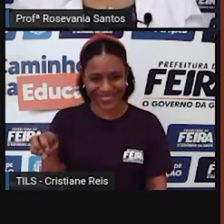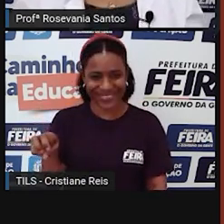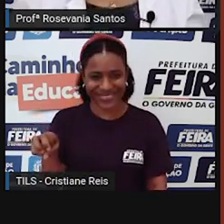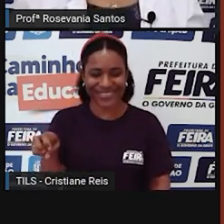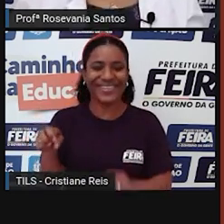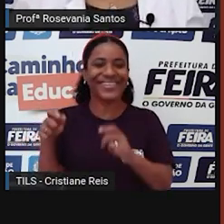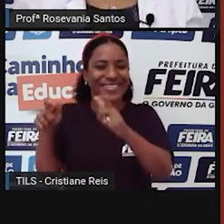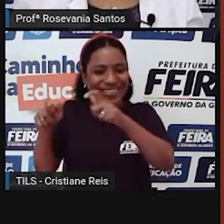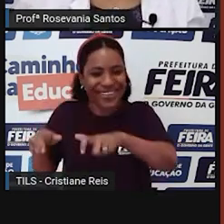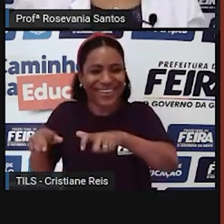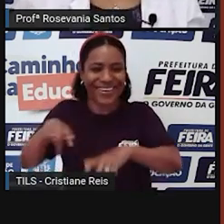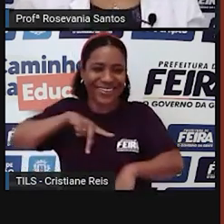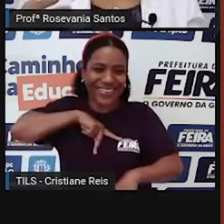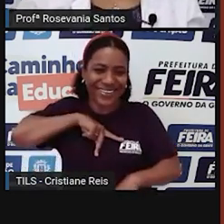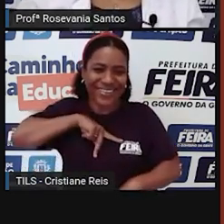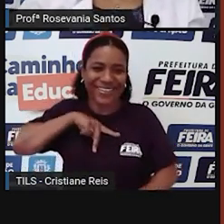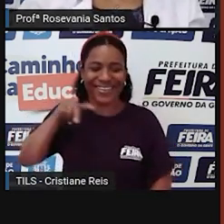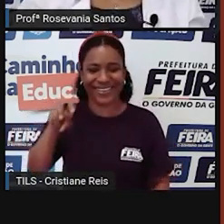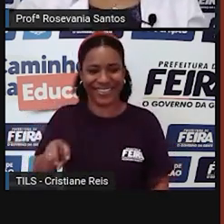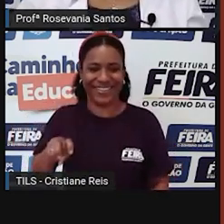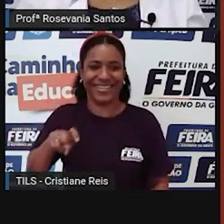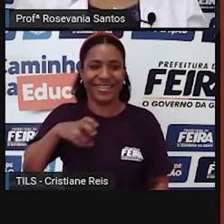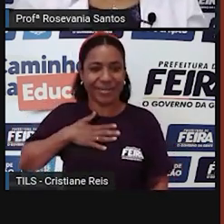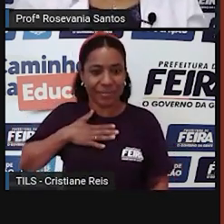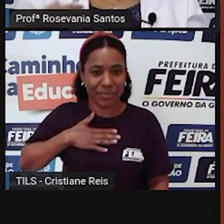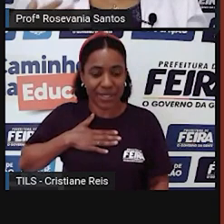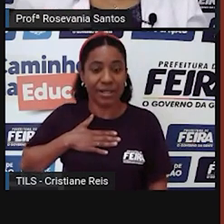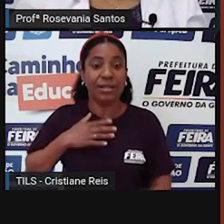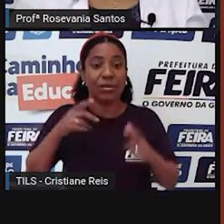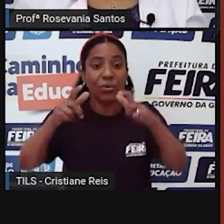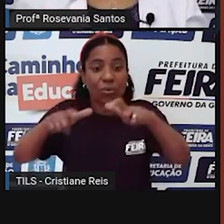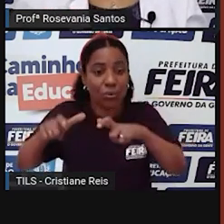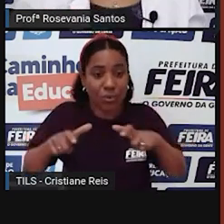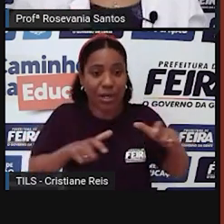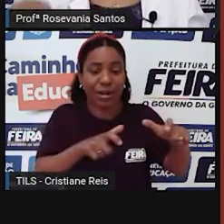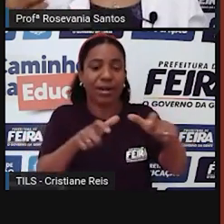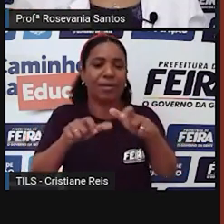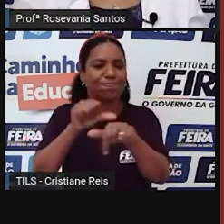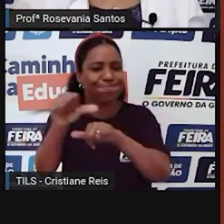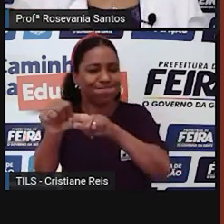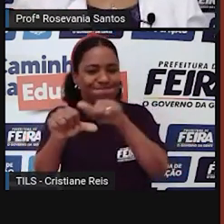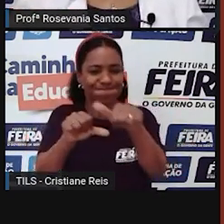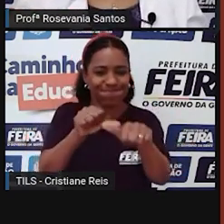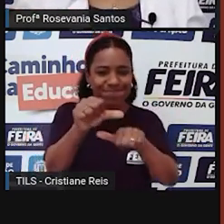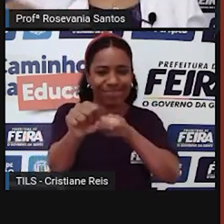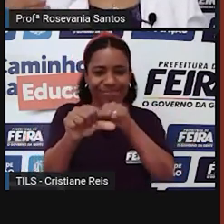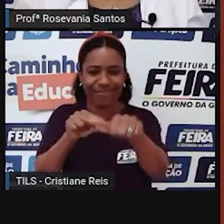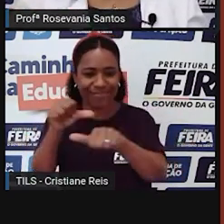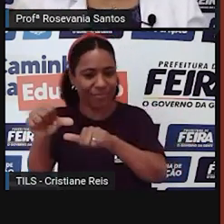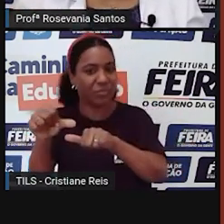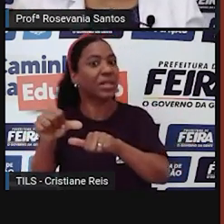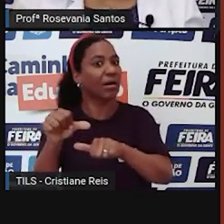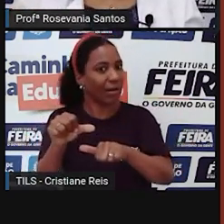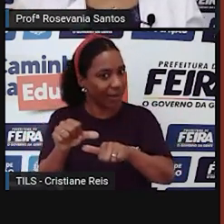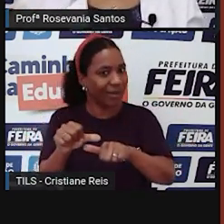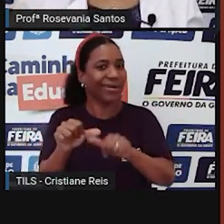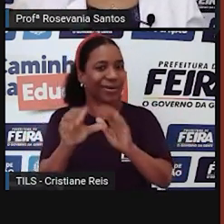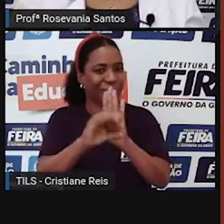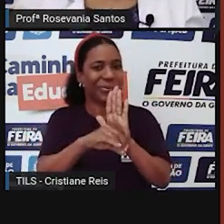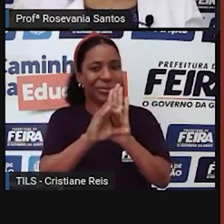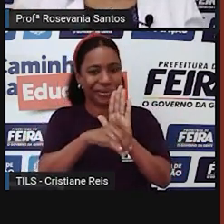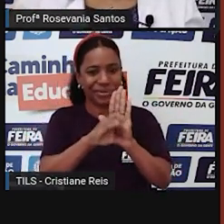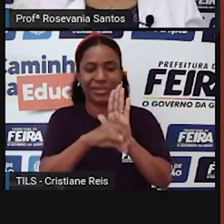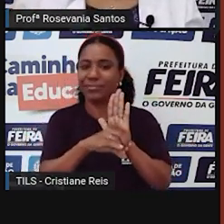mais corriqueira na vida da gente do que o que a gente compreende, mas de qualquer forma a gente está agindo nesse